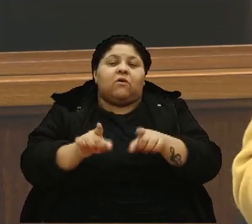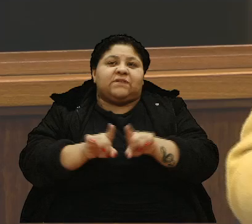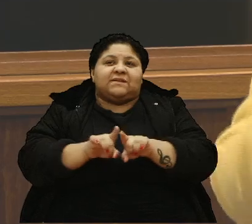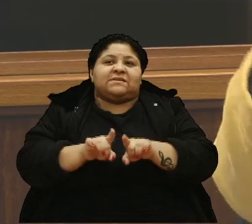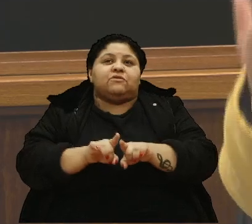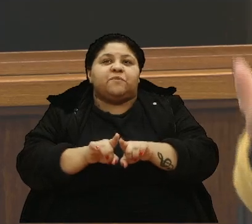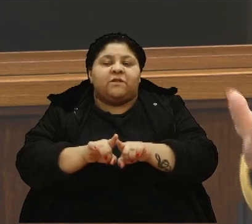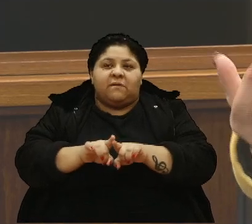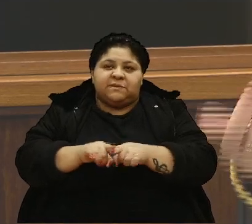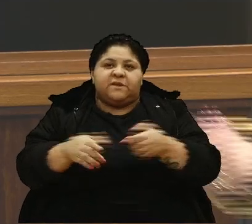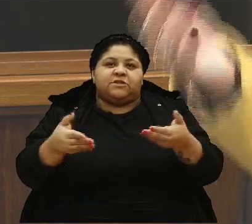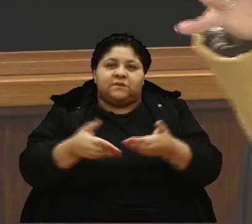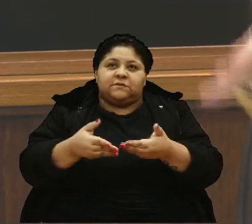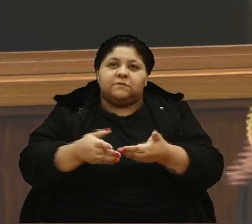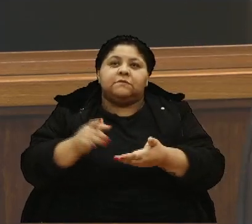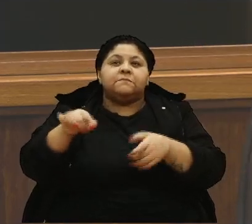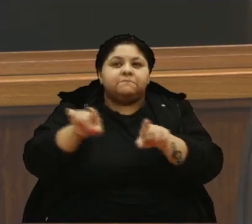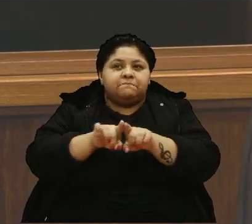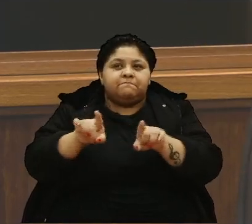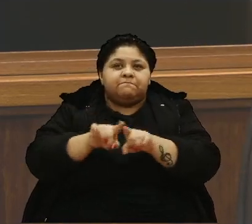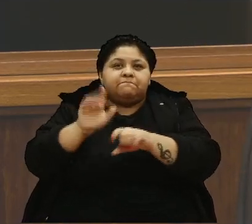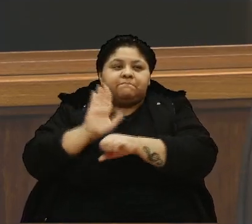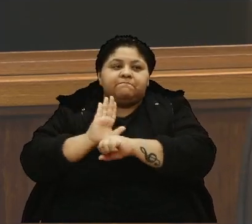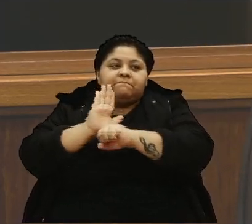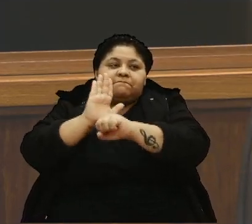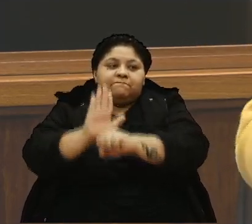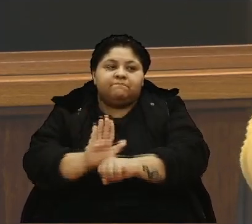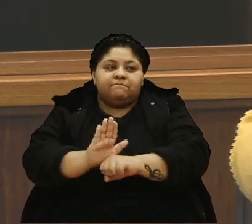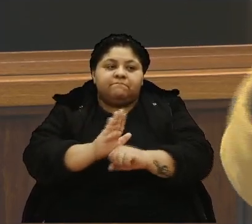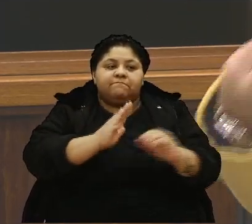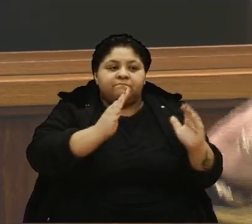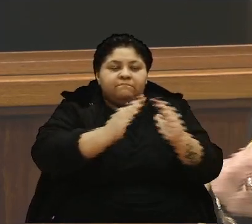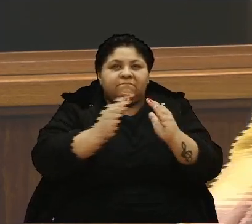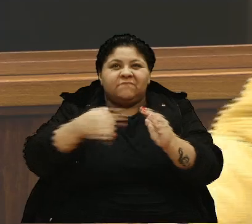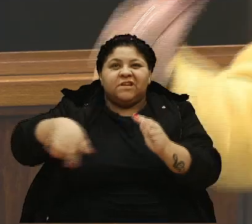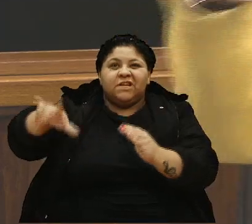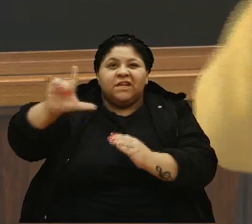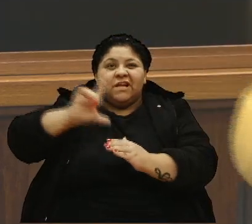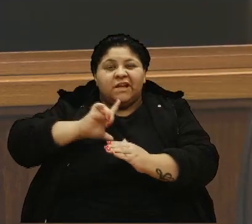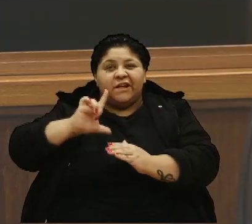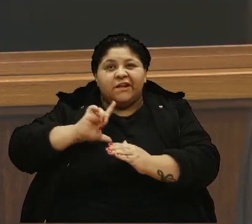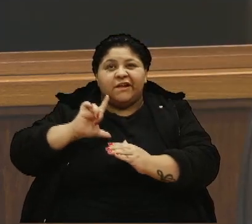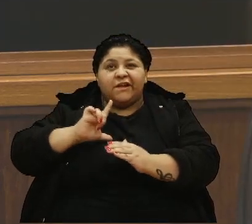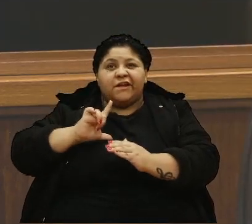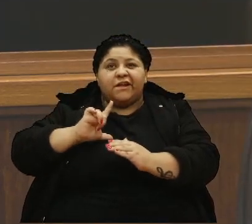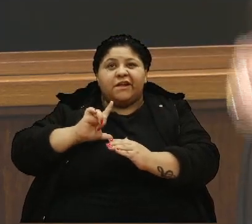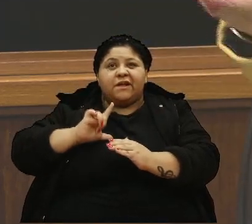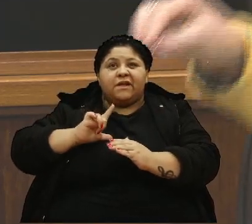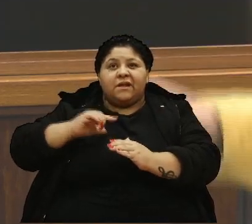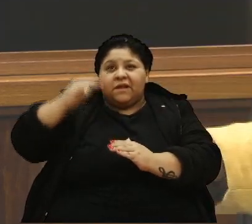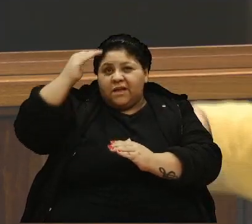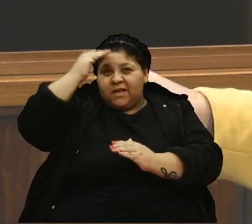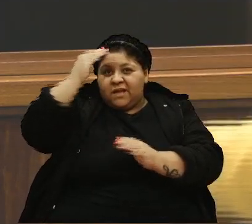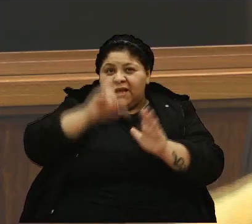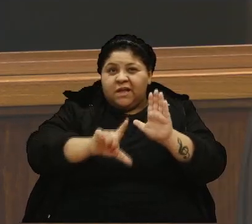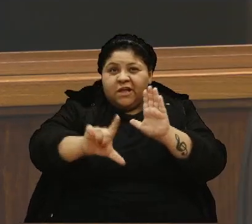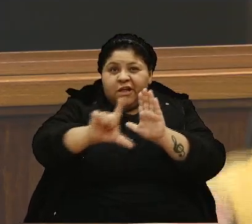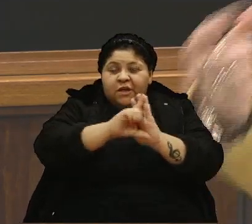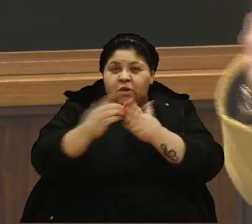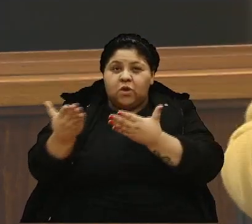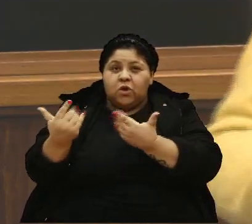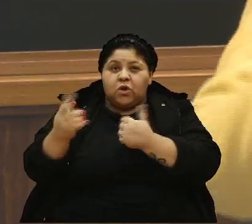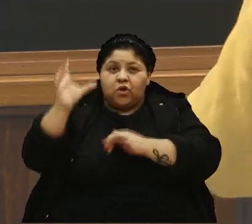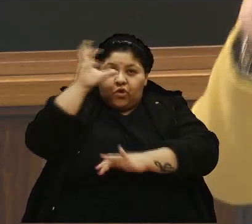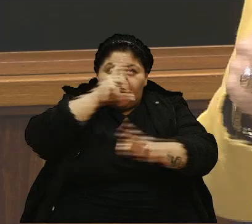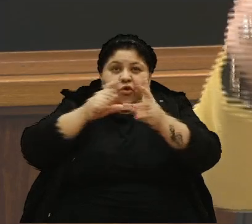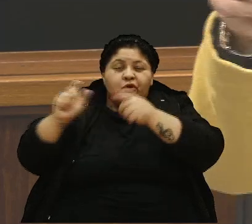14 anos, também colaboram nas suas casas. Então, nós temos que fazer cumprir a lei do jovem aprendiz